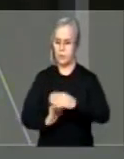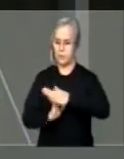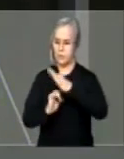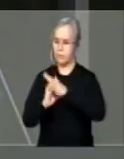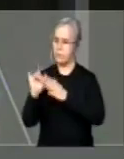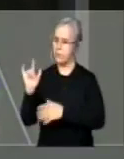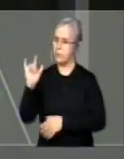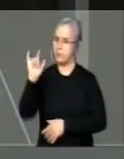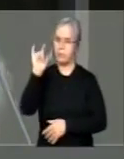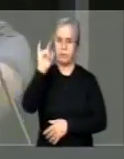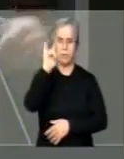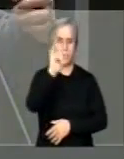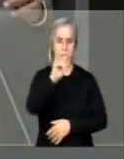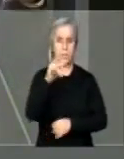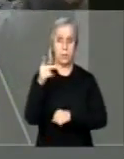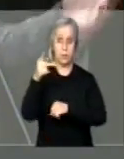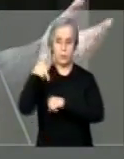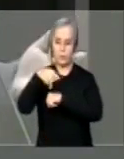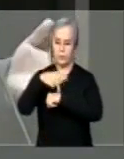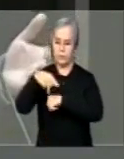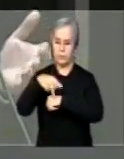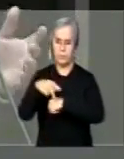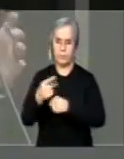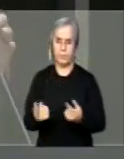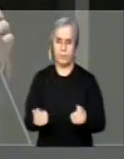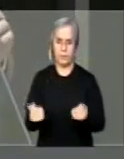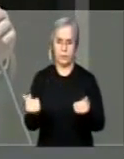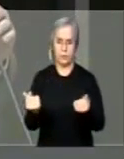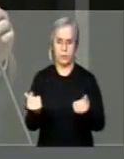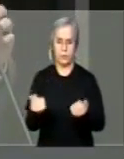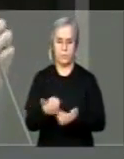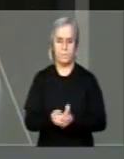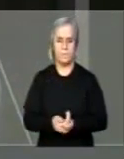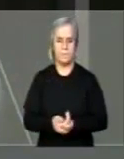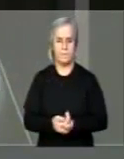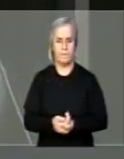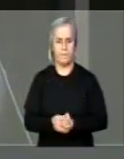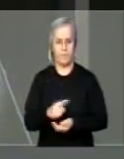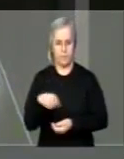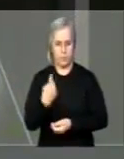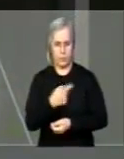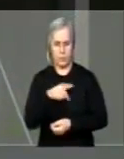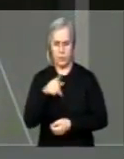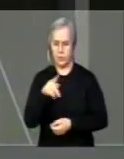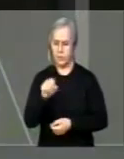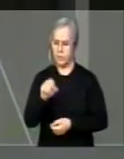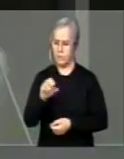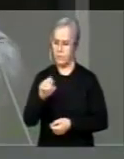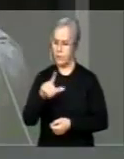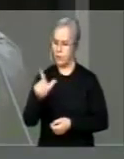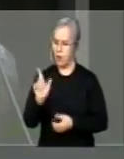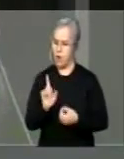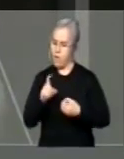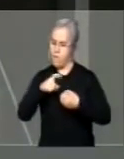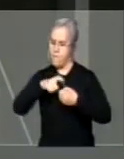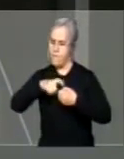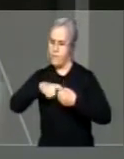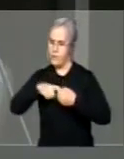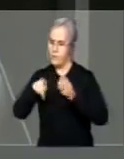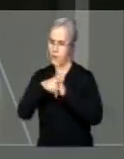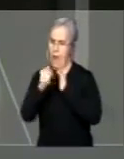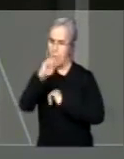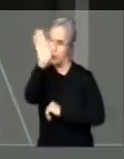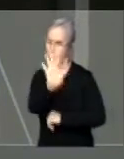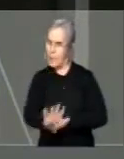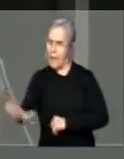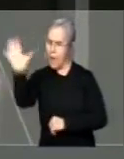companhias aéreas para o capital transnacional. Nós, do PSOL, não estamos vinculados ao